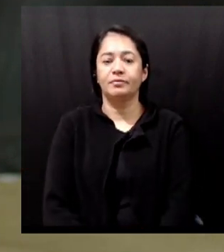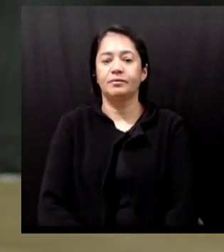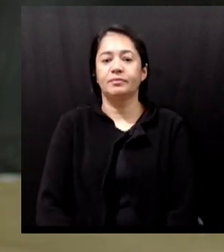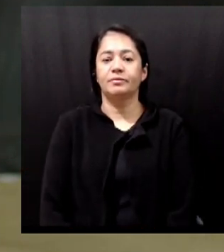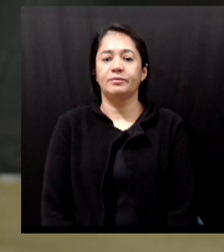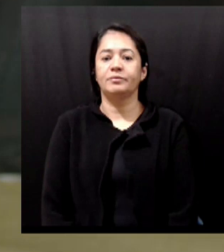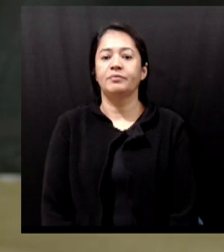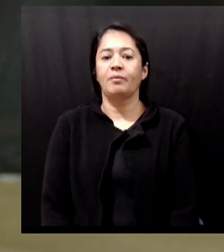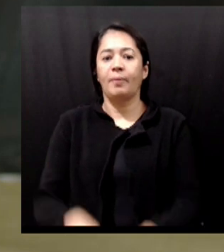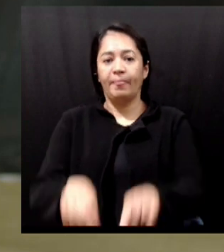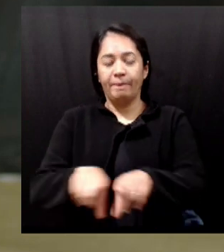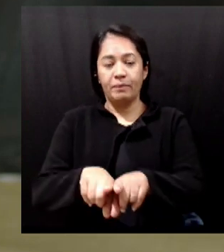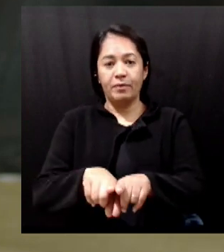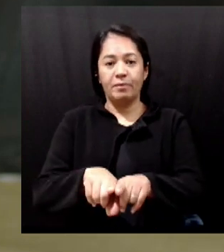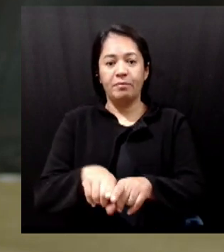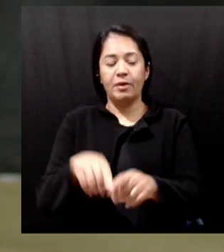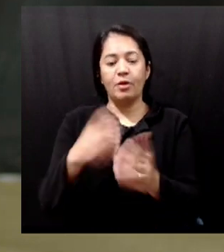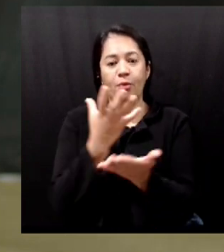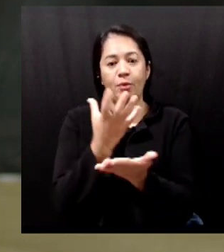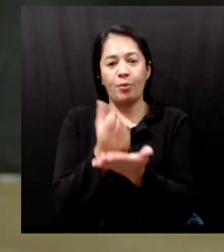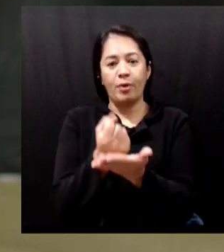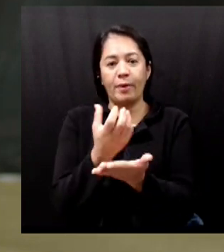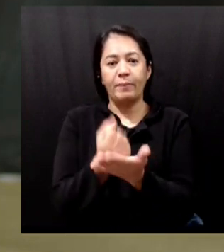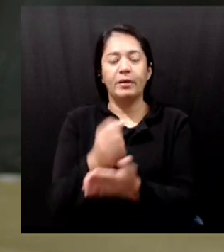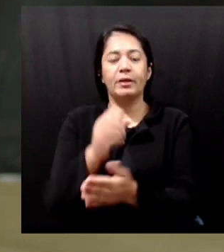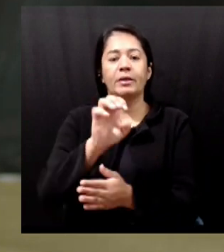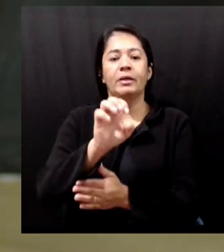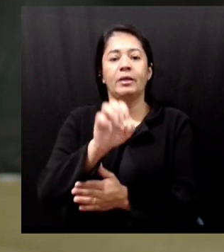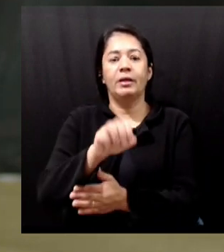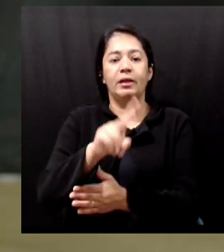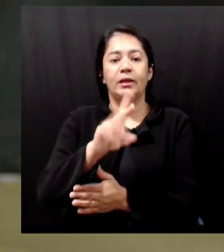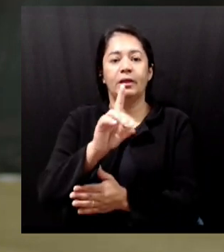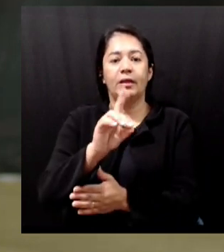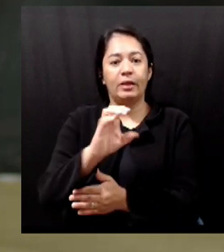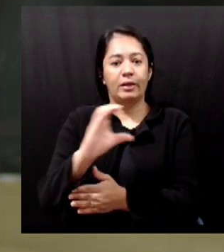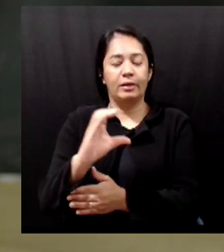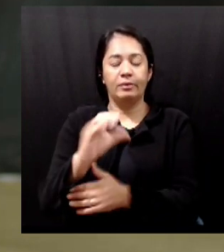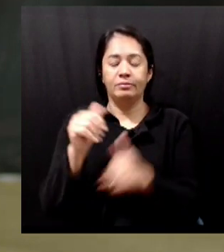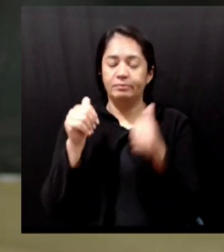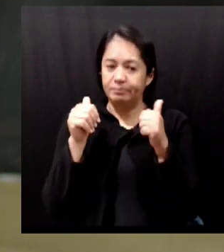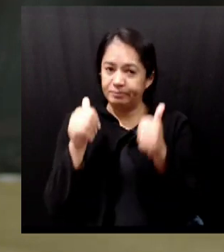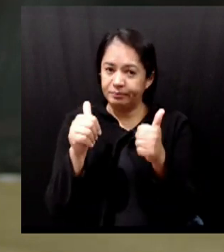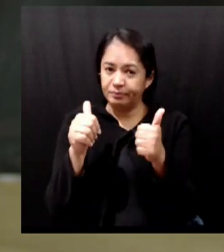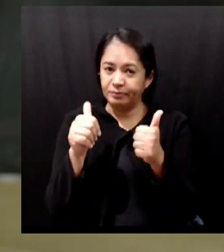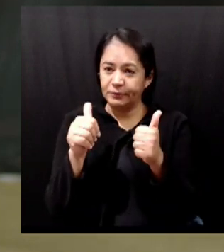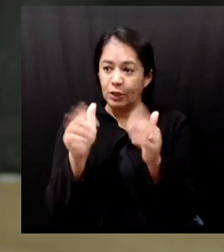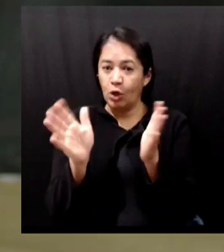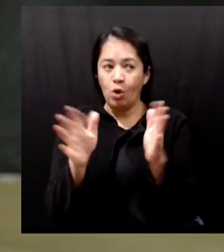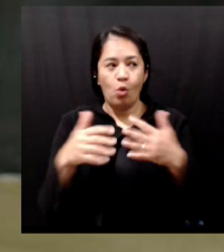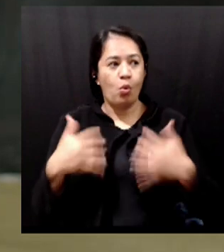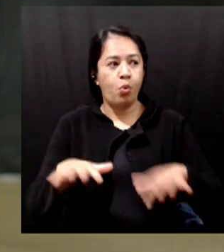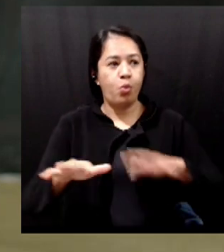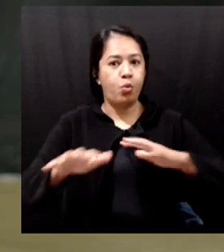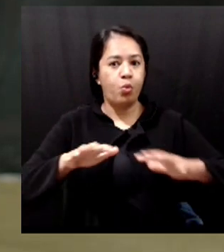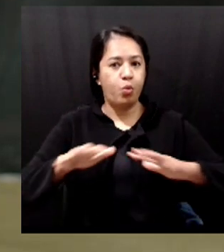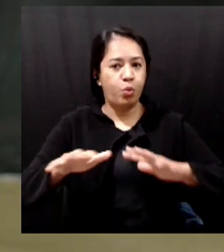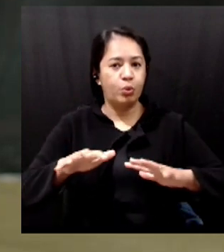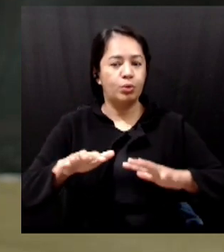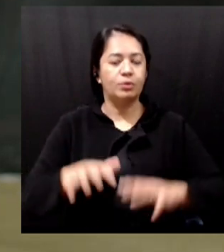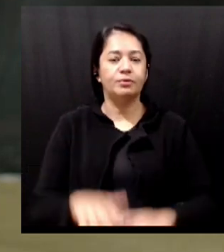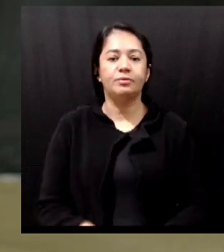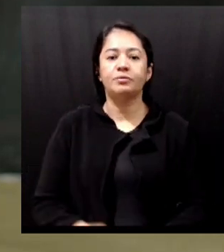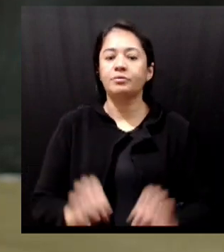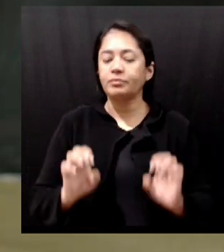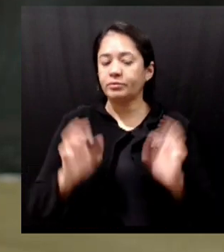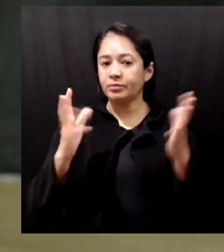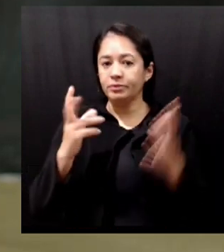o aplicativo da INDEC, tá bom? Muito bem, movimentação, né, de muito evento de cultura neste final de semana